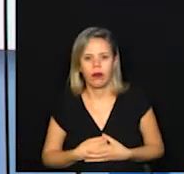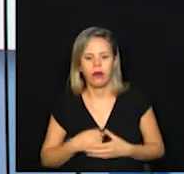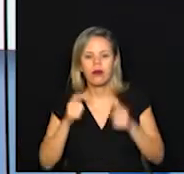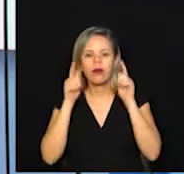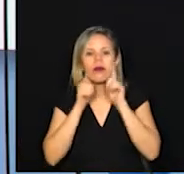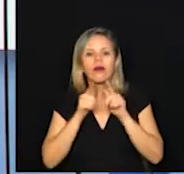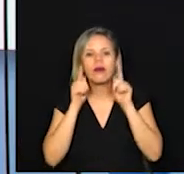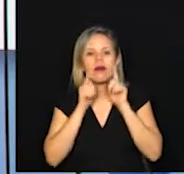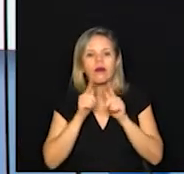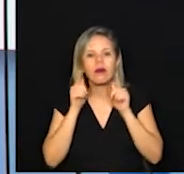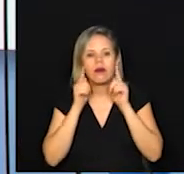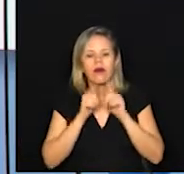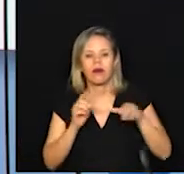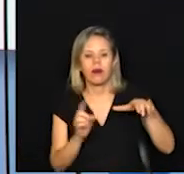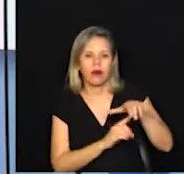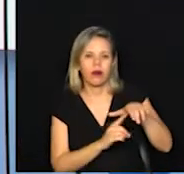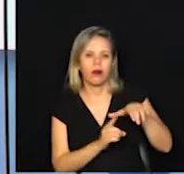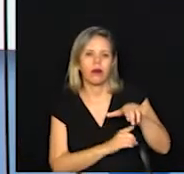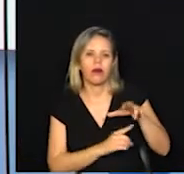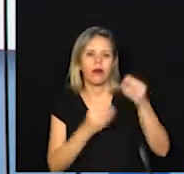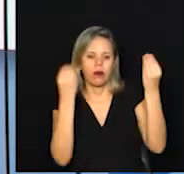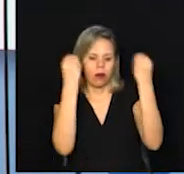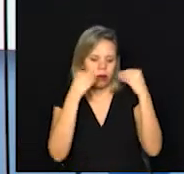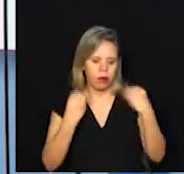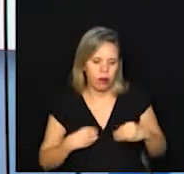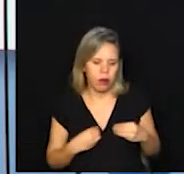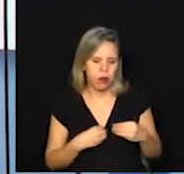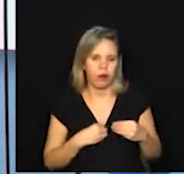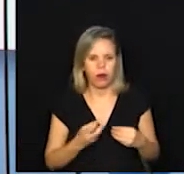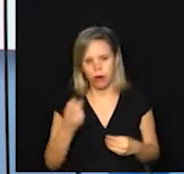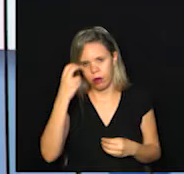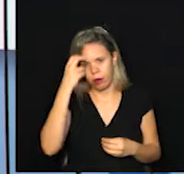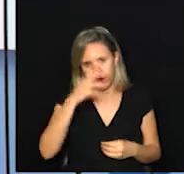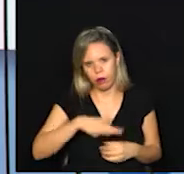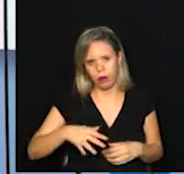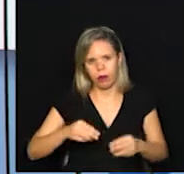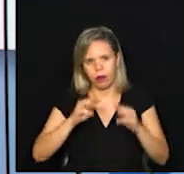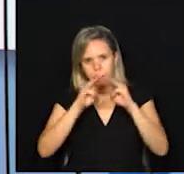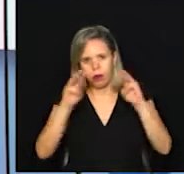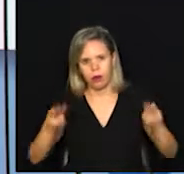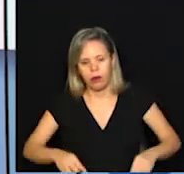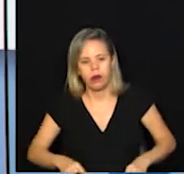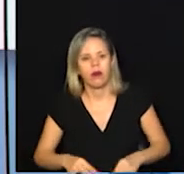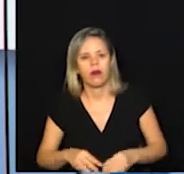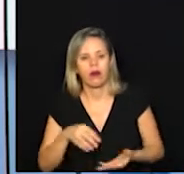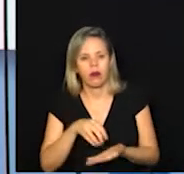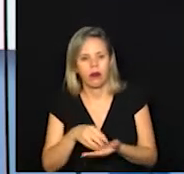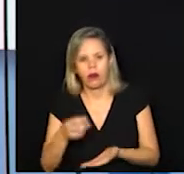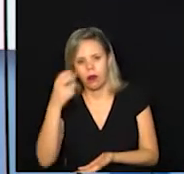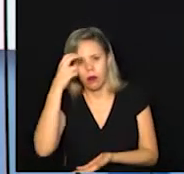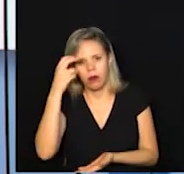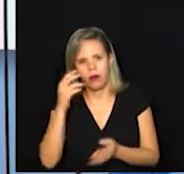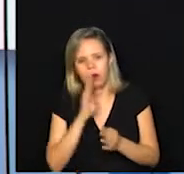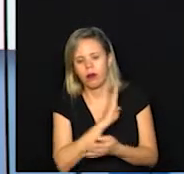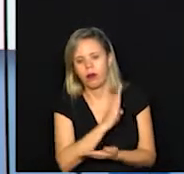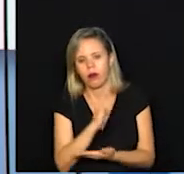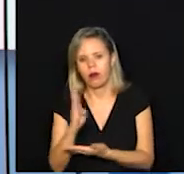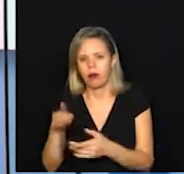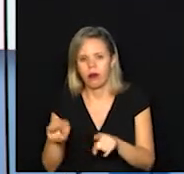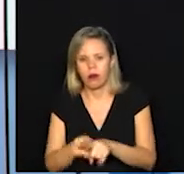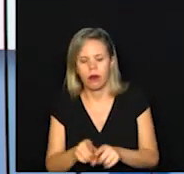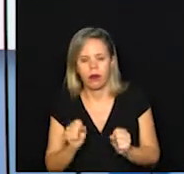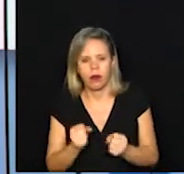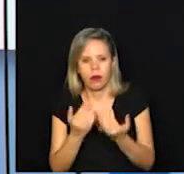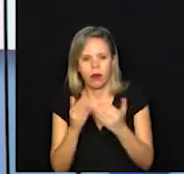barbearias, clínicas de estética, as atividades culturais, museus, centros culturais, bibliotecas também